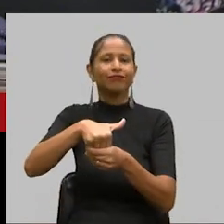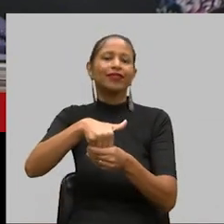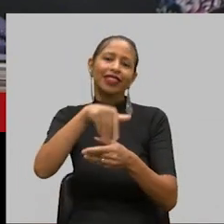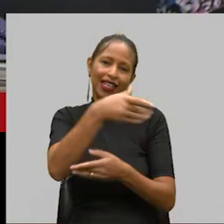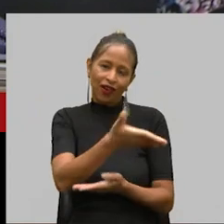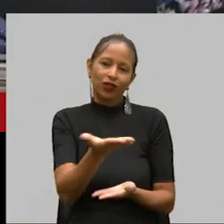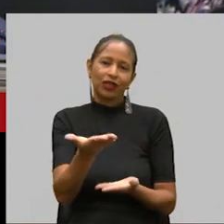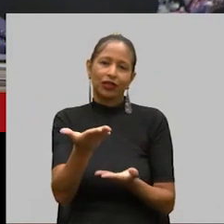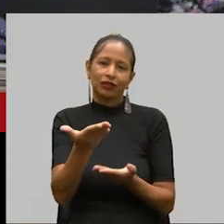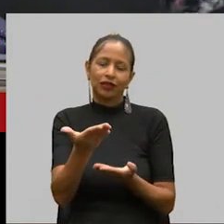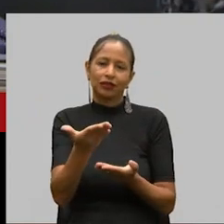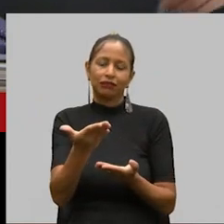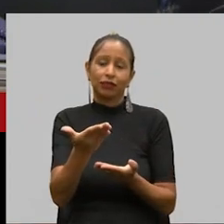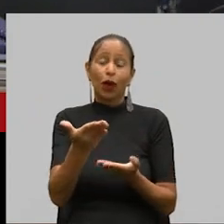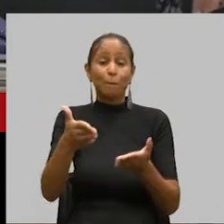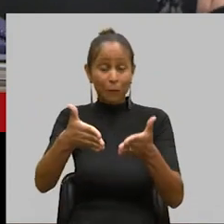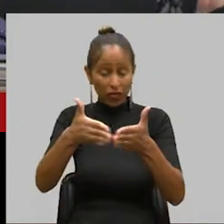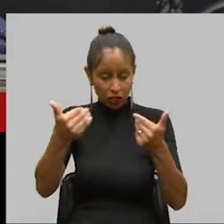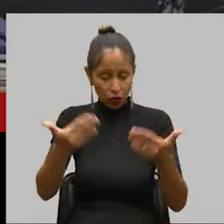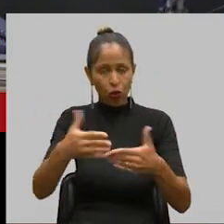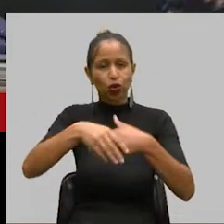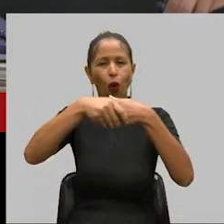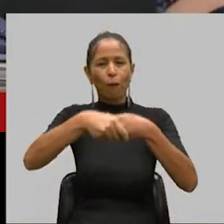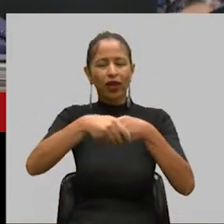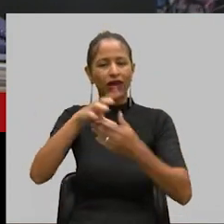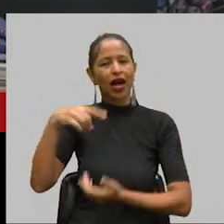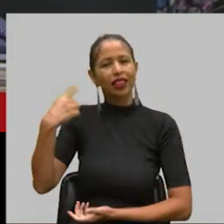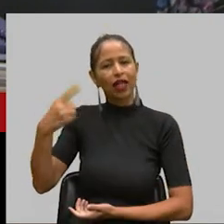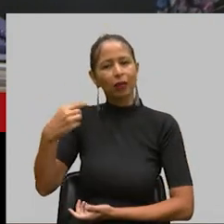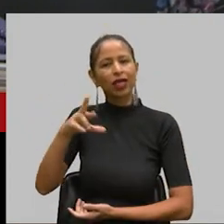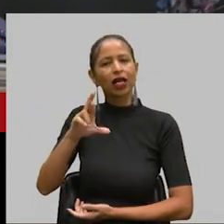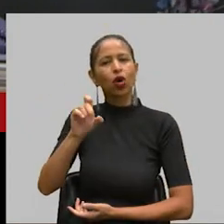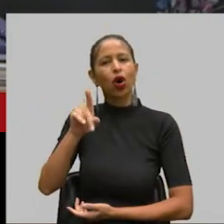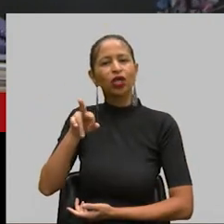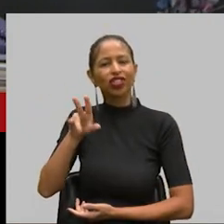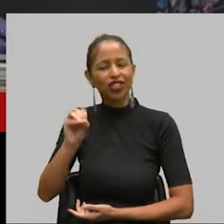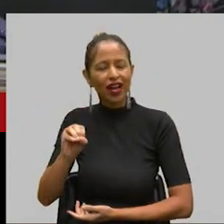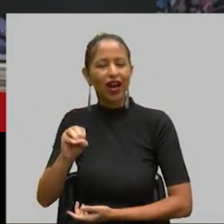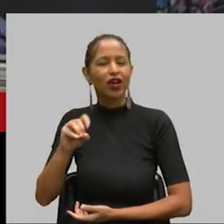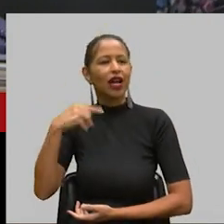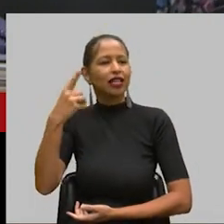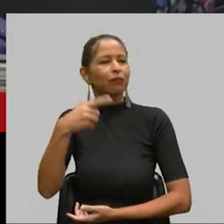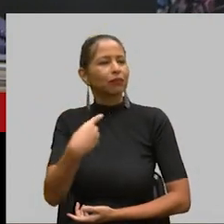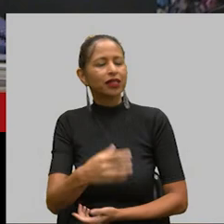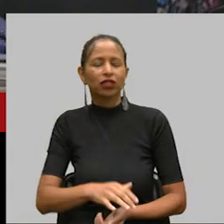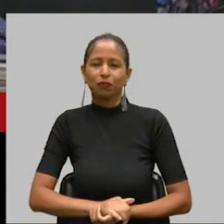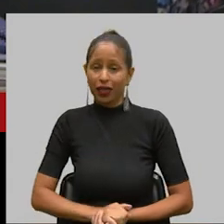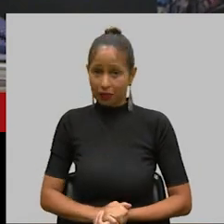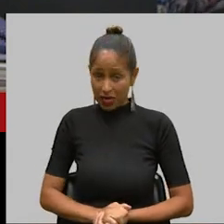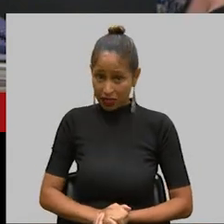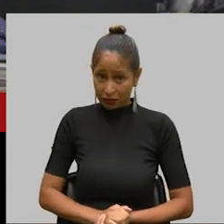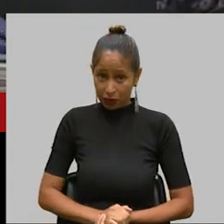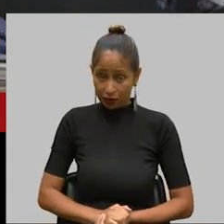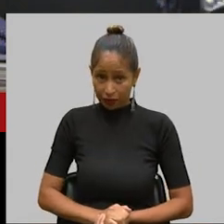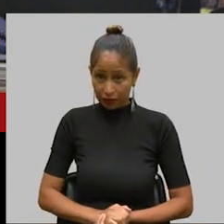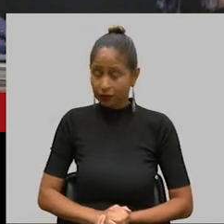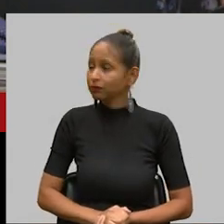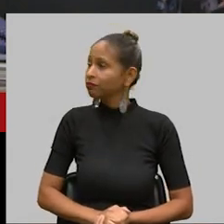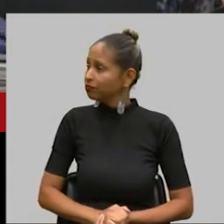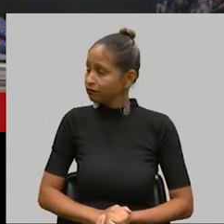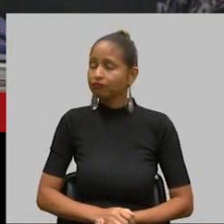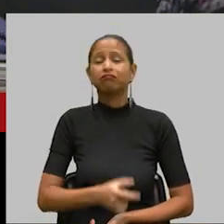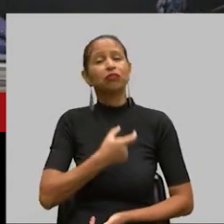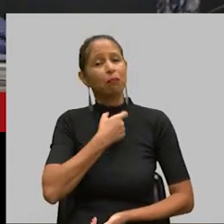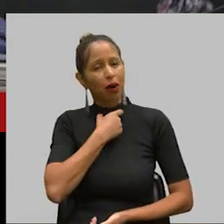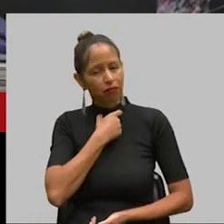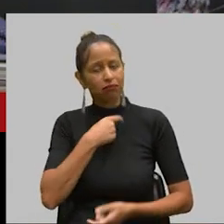audiência pública queria cumprimentar o deputado Rogério Correia Deputado Padre João e dizer que nós